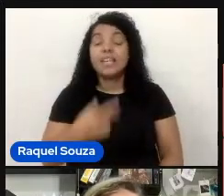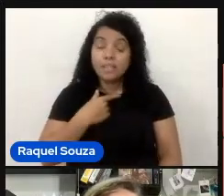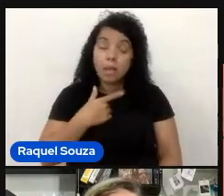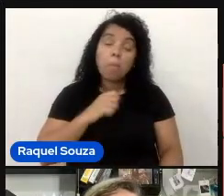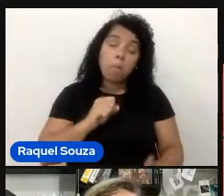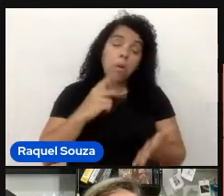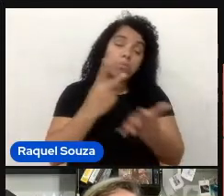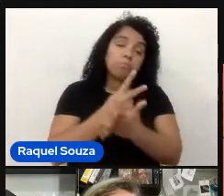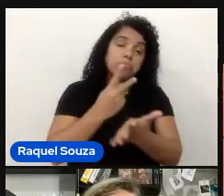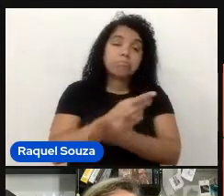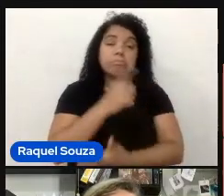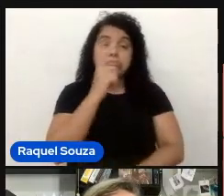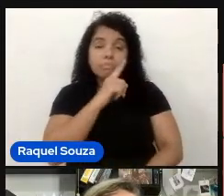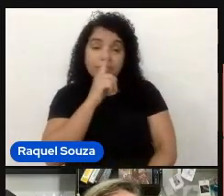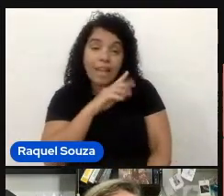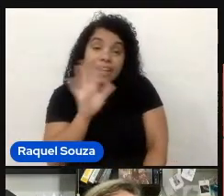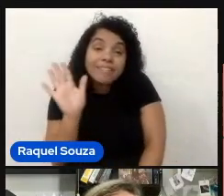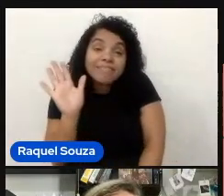falhas, enfim.